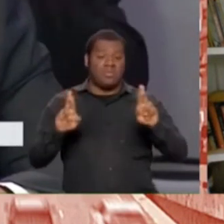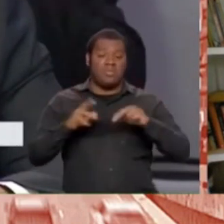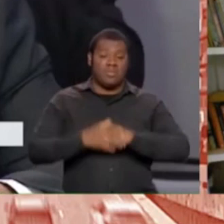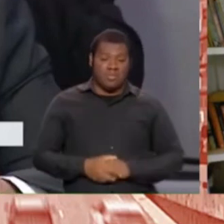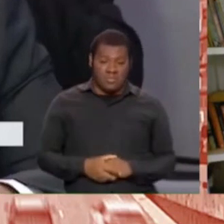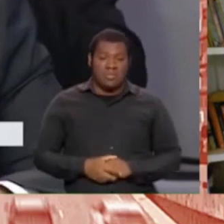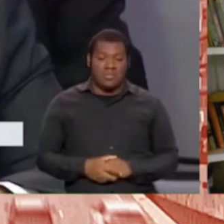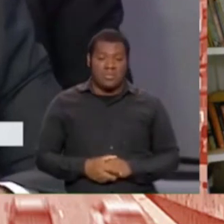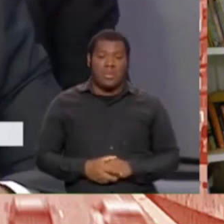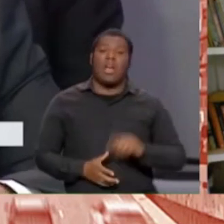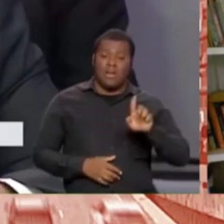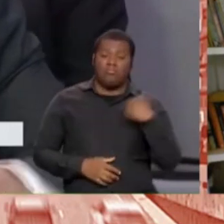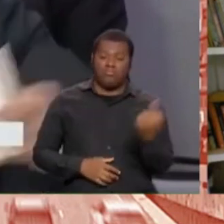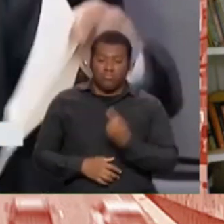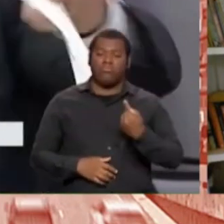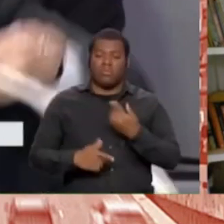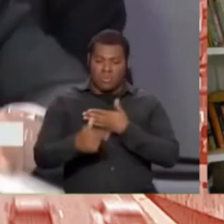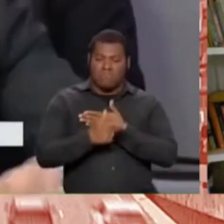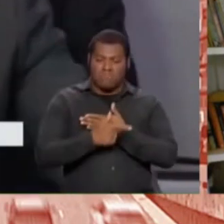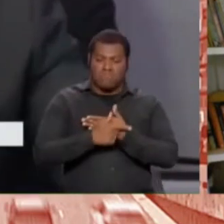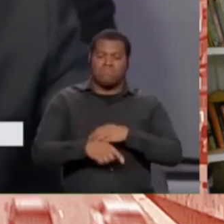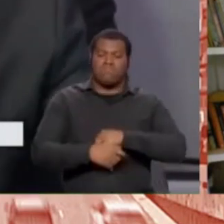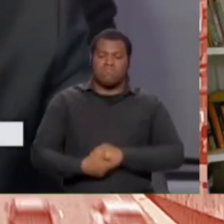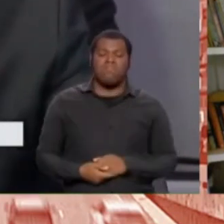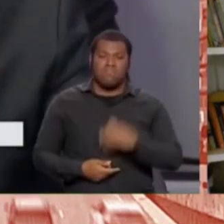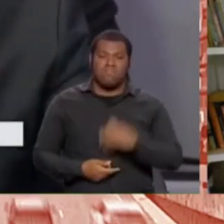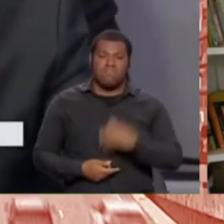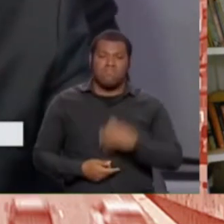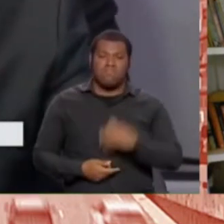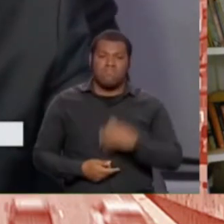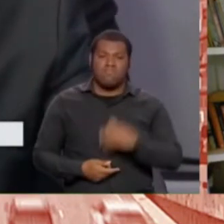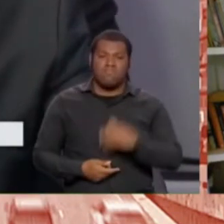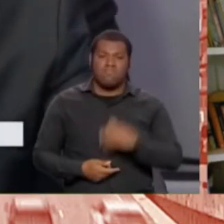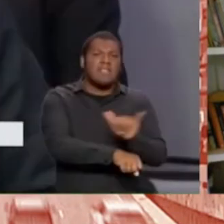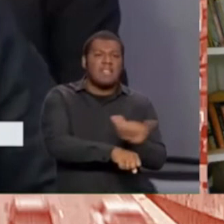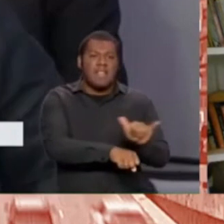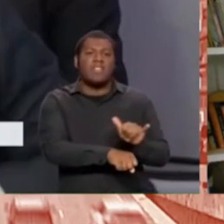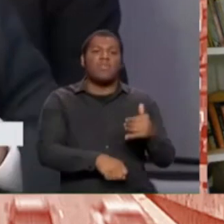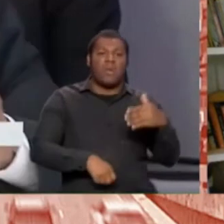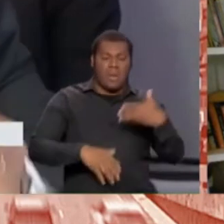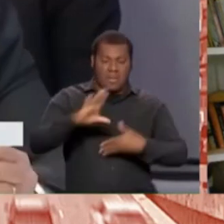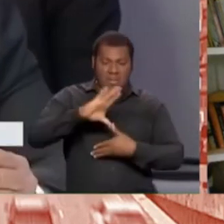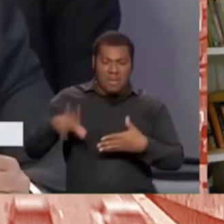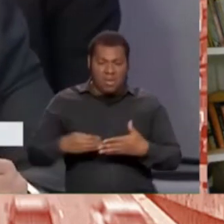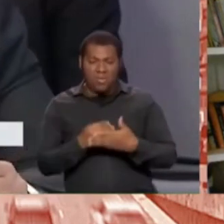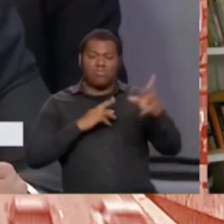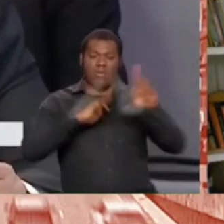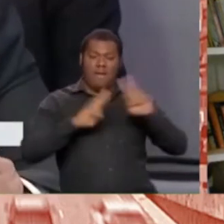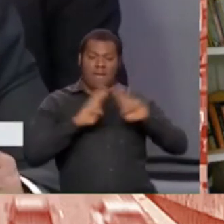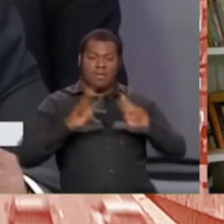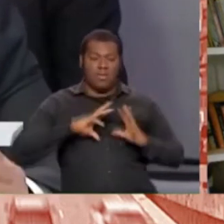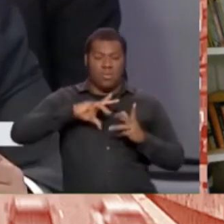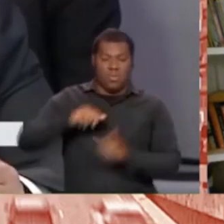não estão abertas para o interesse estrangeiro, para nós, europeus. O que acontece aí? Acontece que a indústria